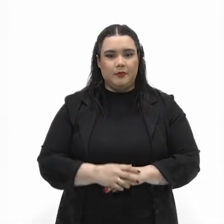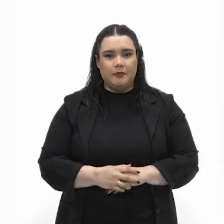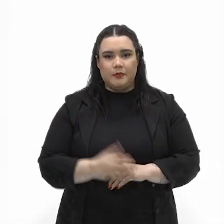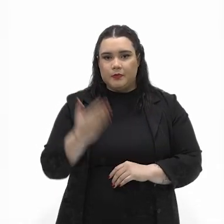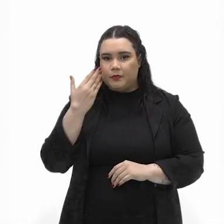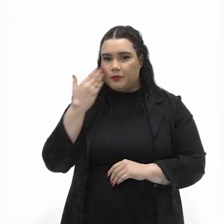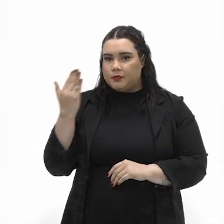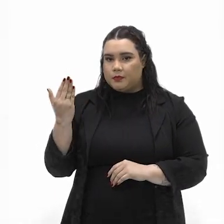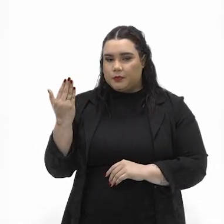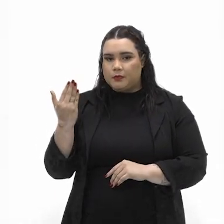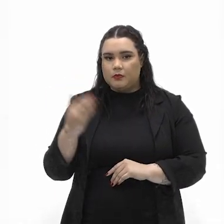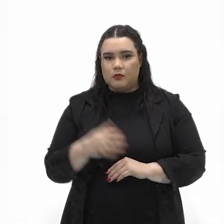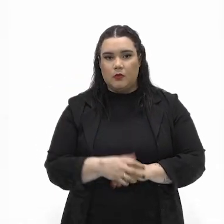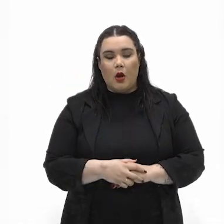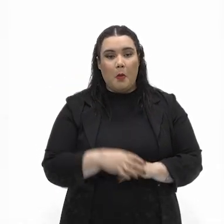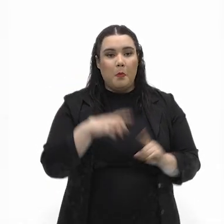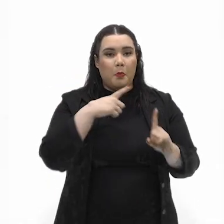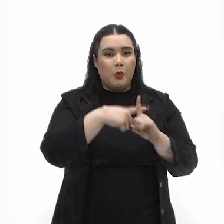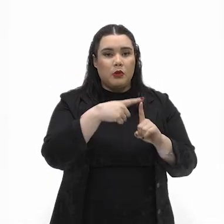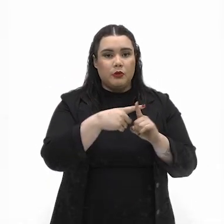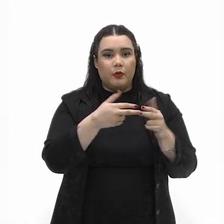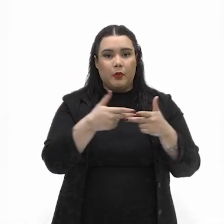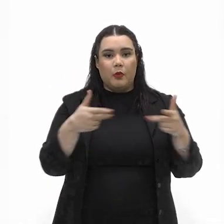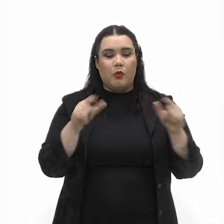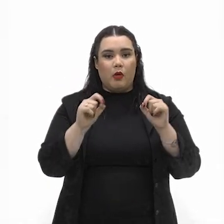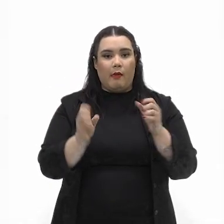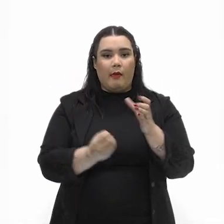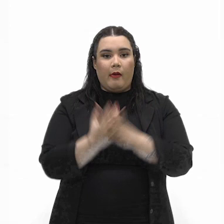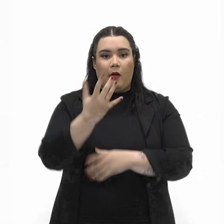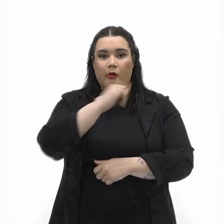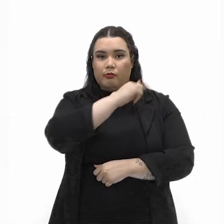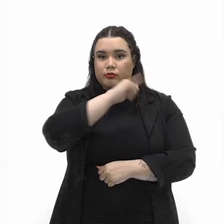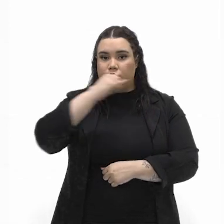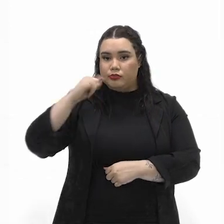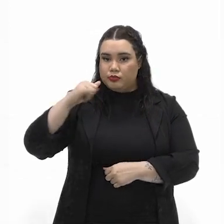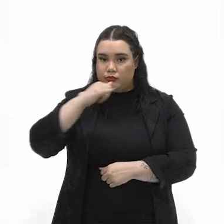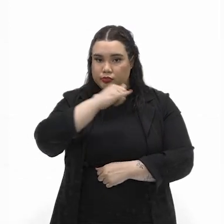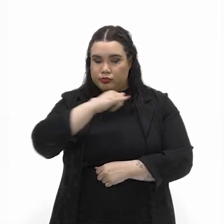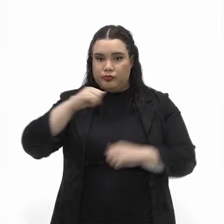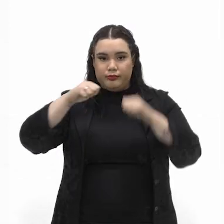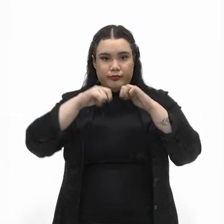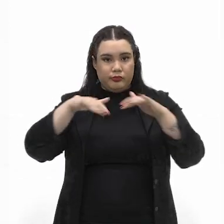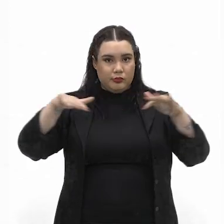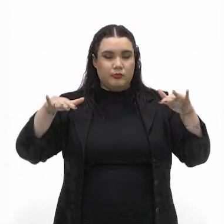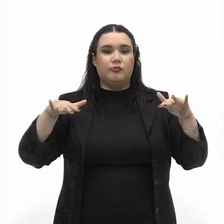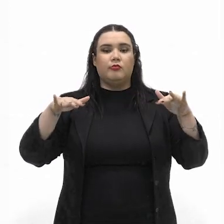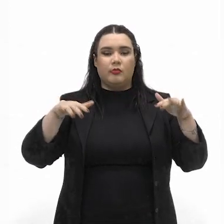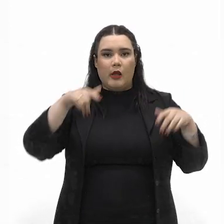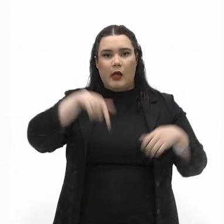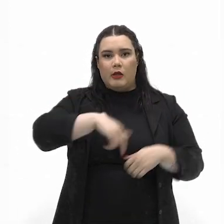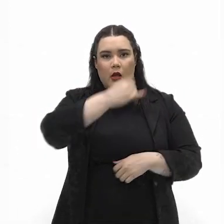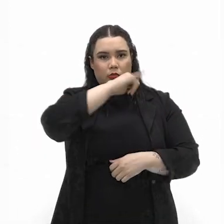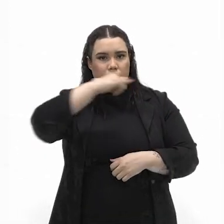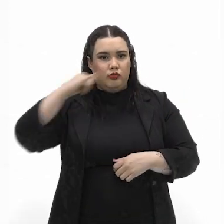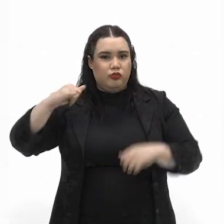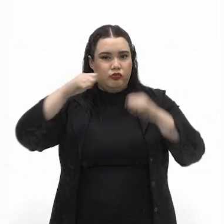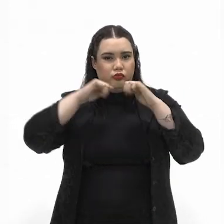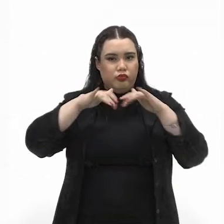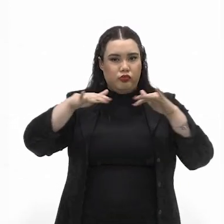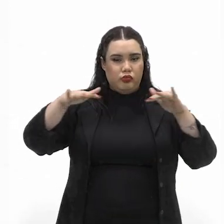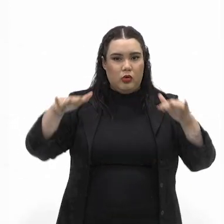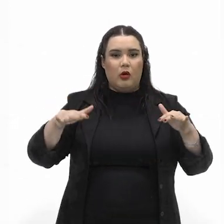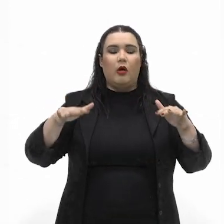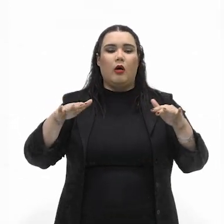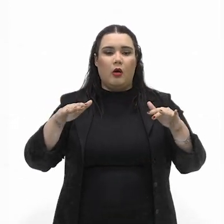olhada aí, ó. Um dos benefícios é a geração de energia elétrica, tá, pessoal? Gente, a geração de energia elétrica aí